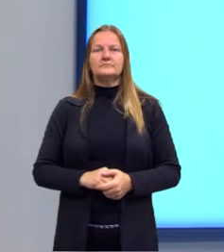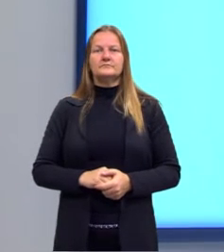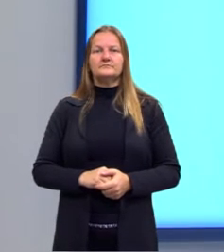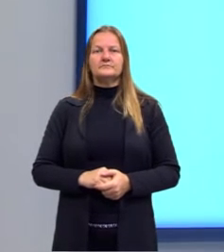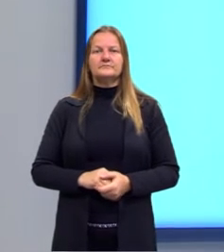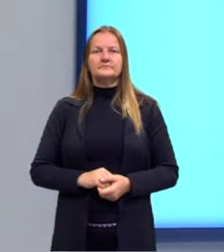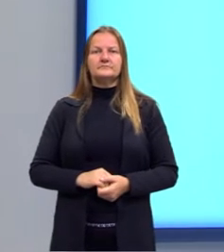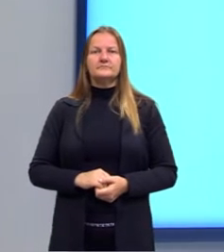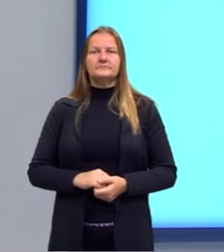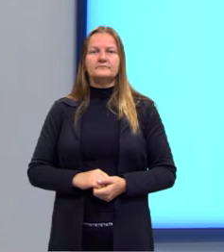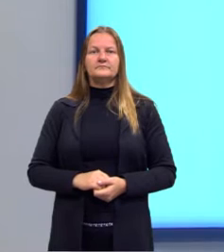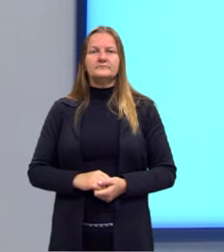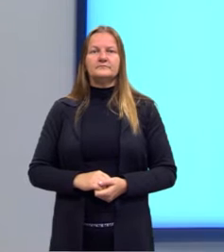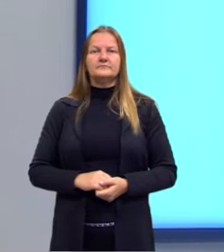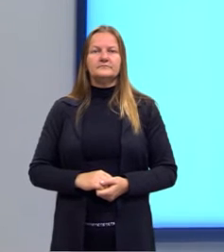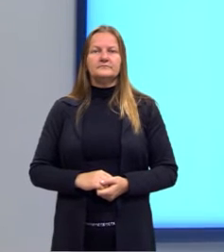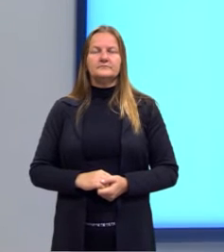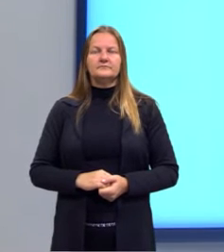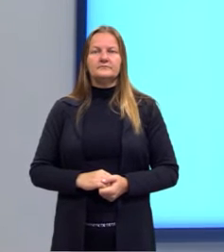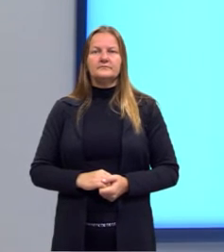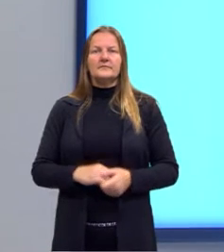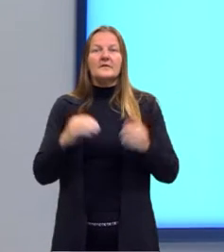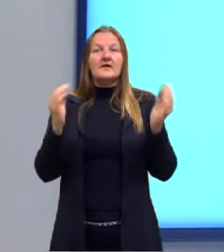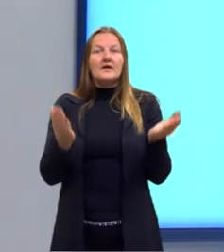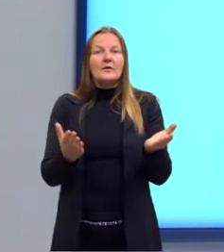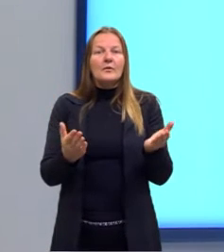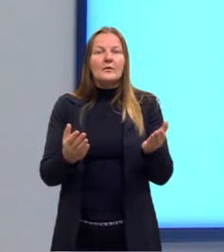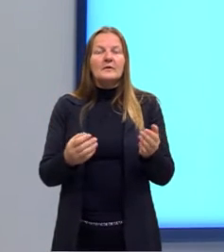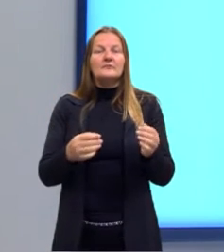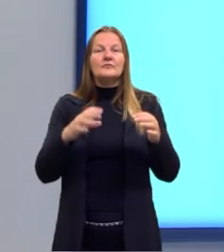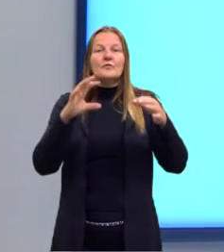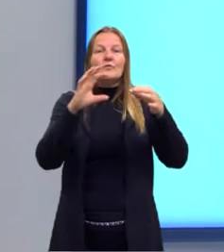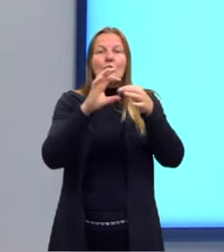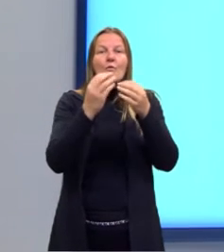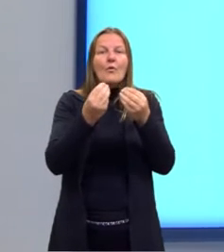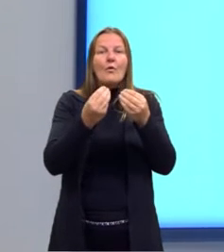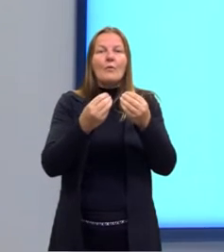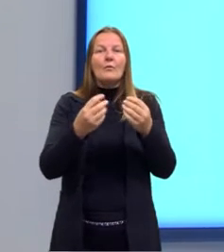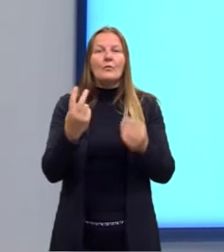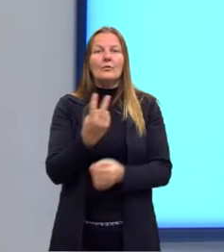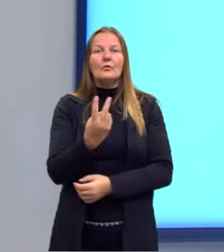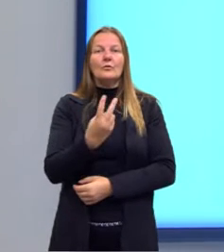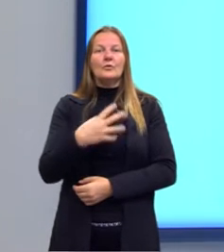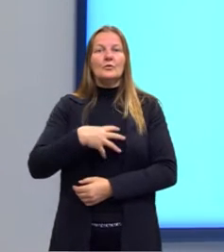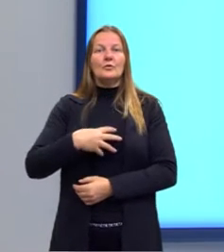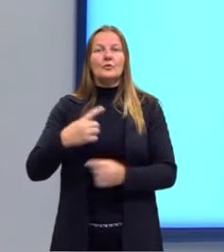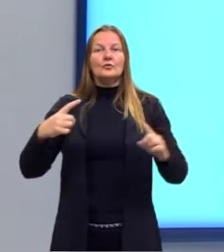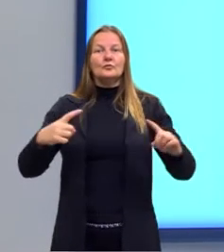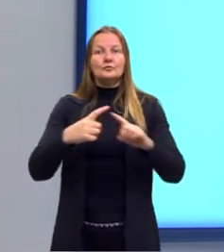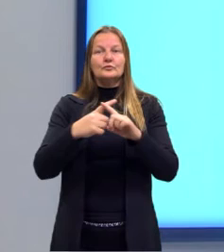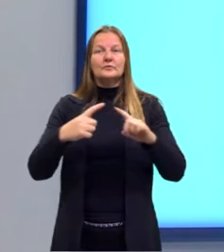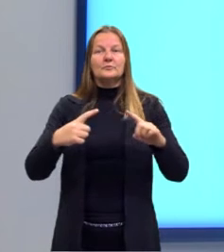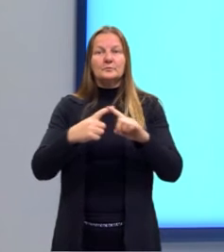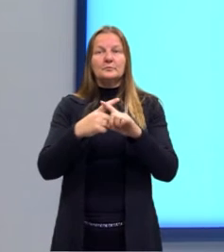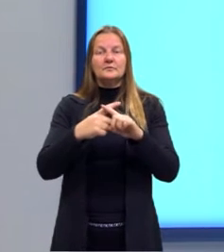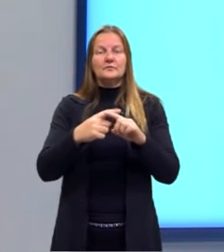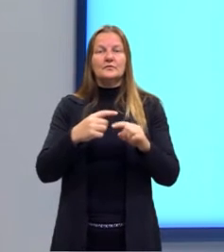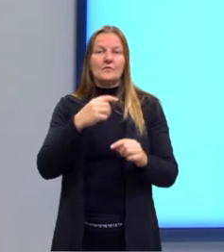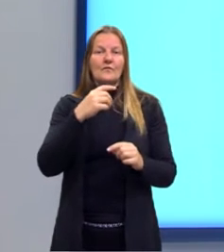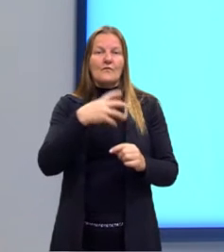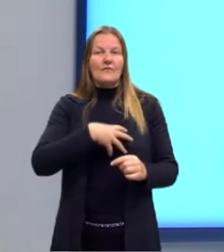Ah tá vamos ver agora então ali os casamentos dos filhos os cruzamentos né